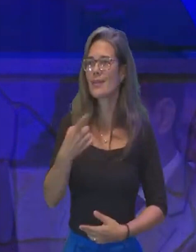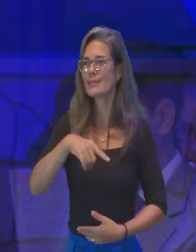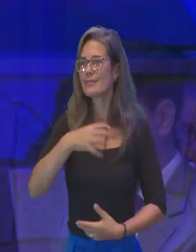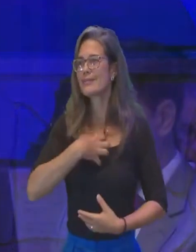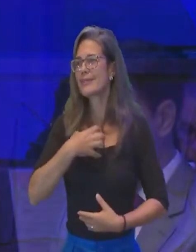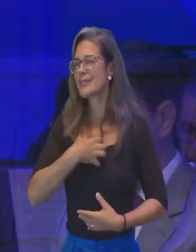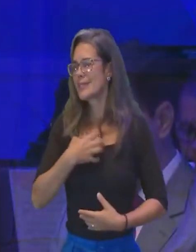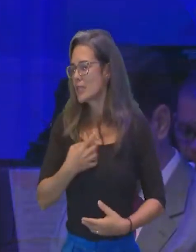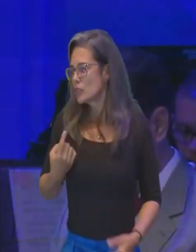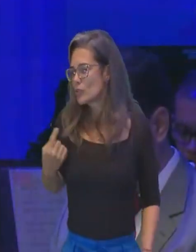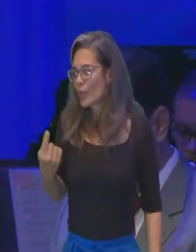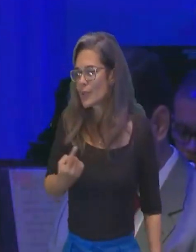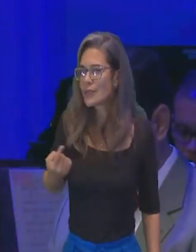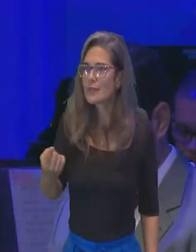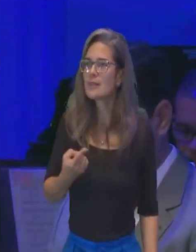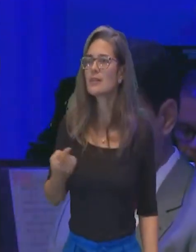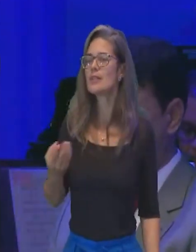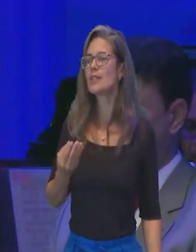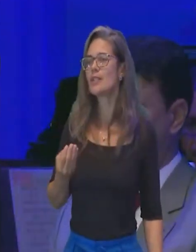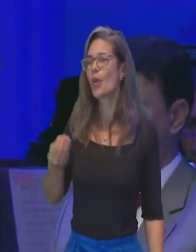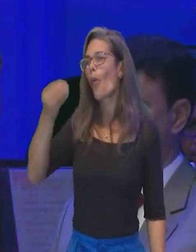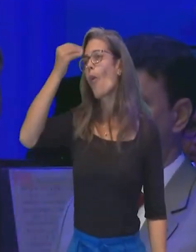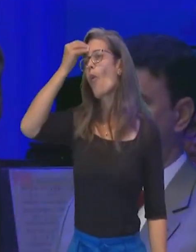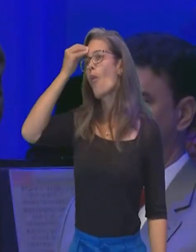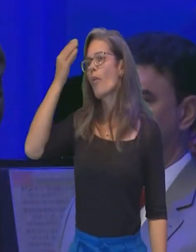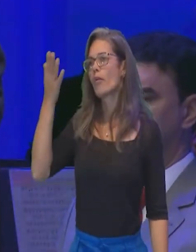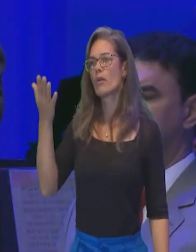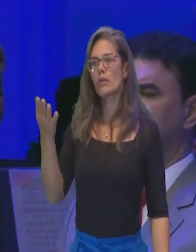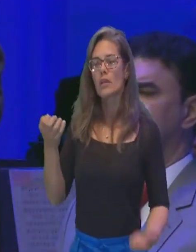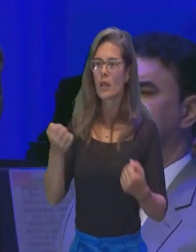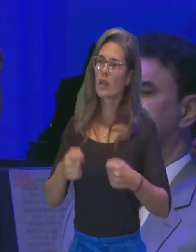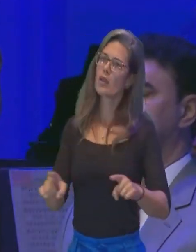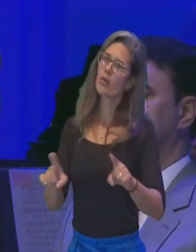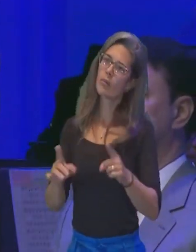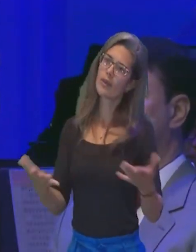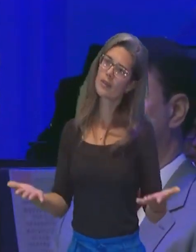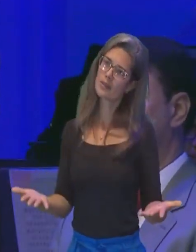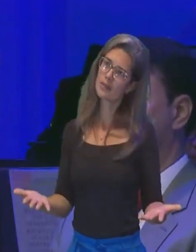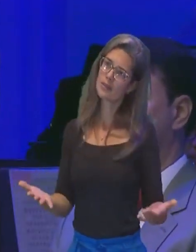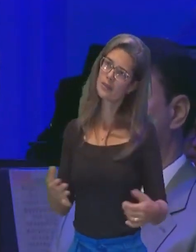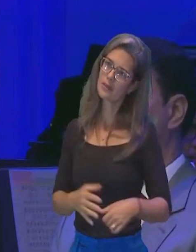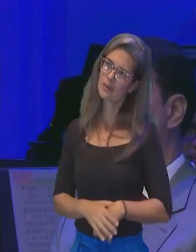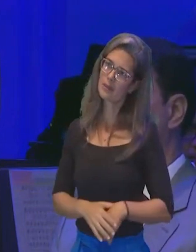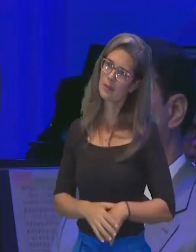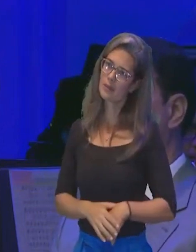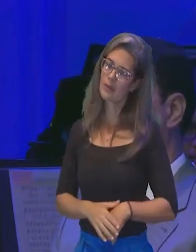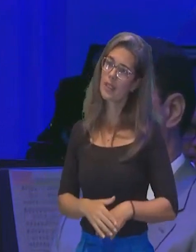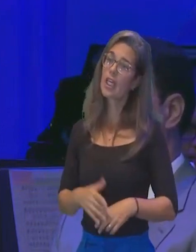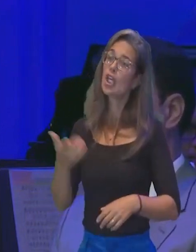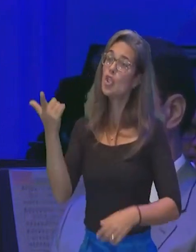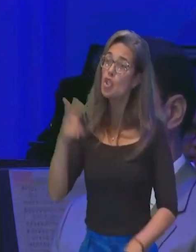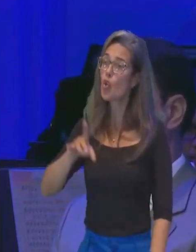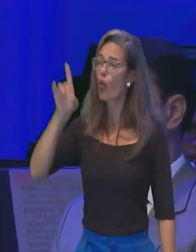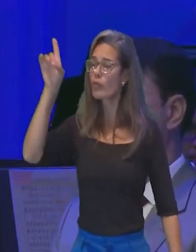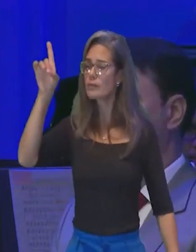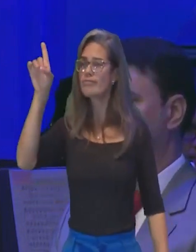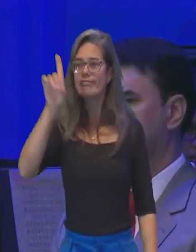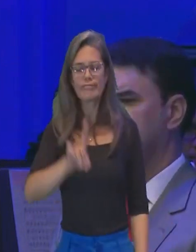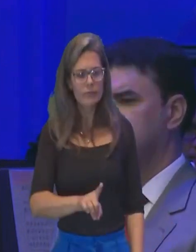desta caverna. Que fazes aqui? Veja um tratamento divino, queridos. Nenhuma